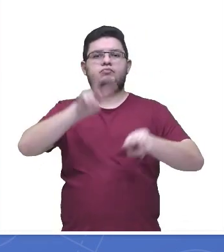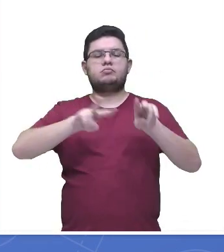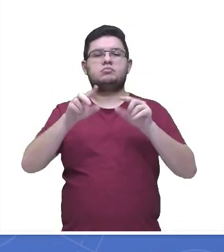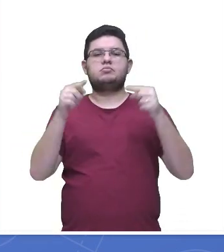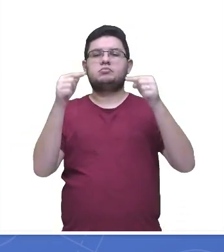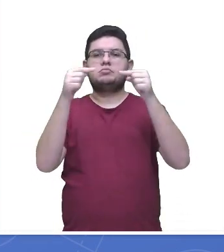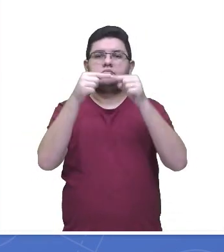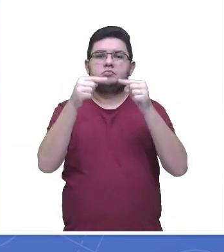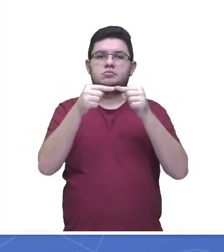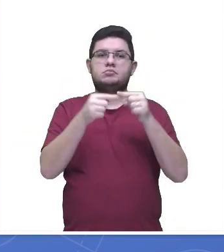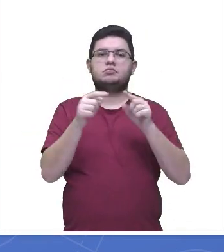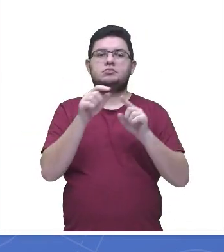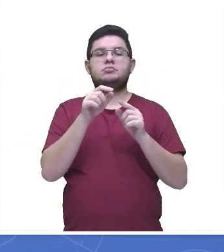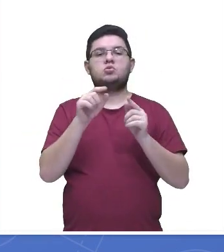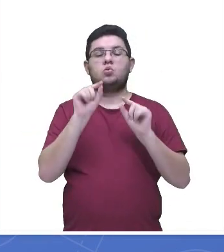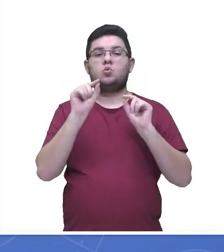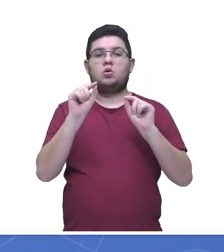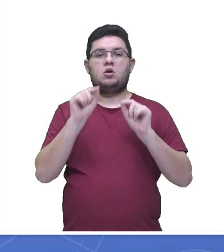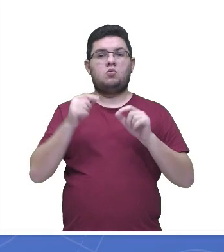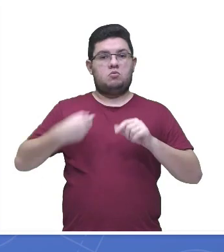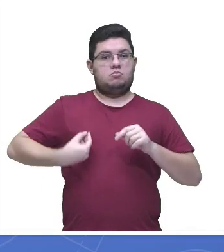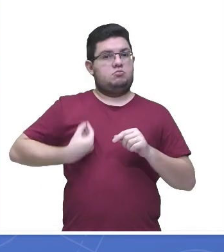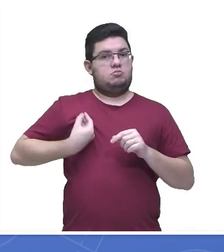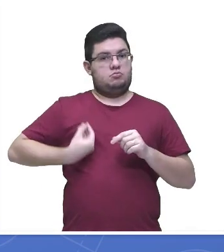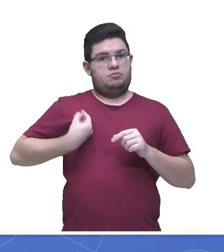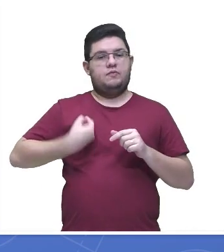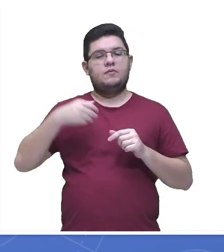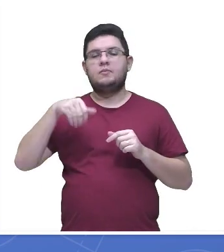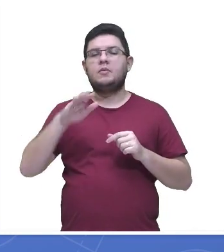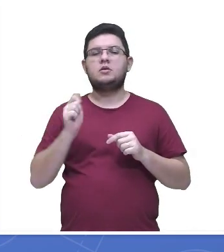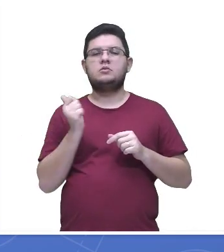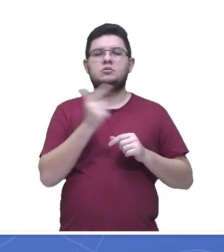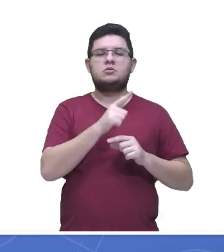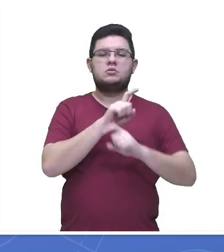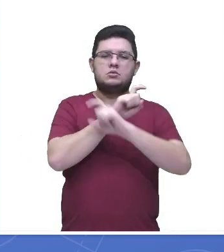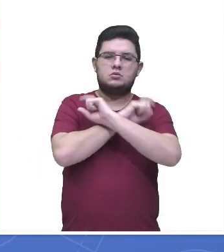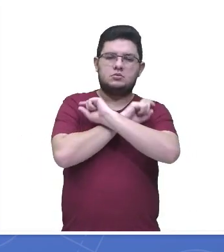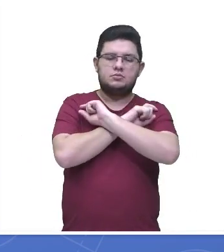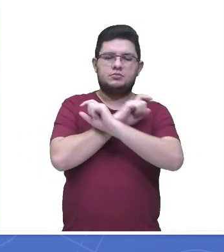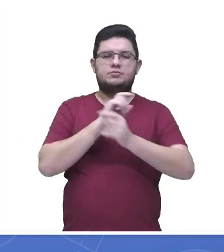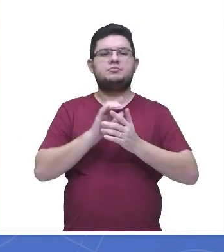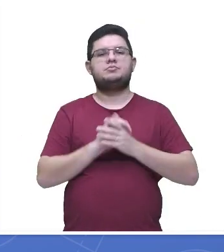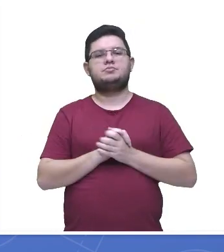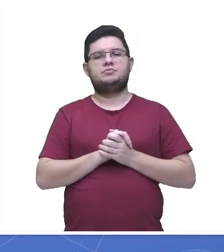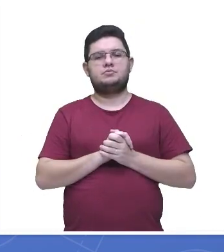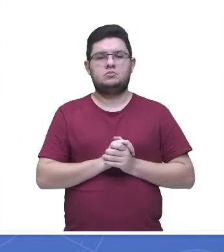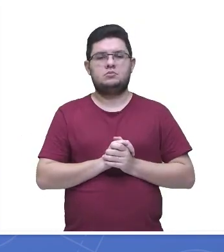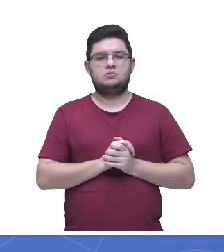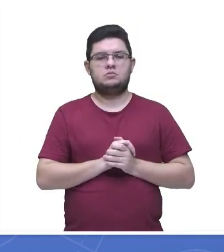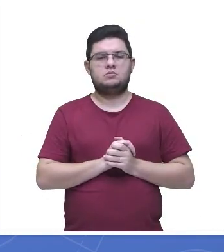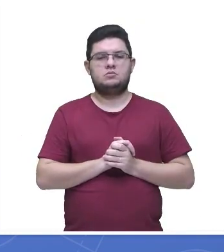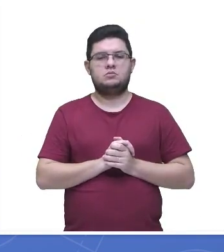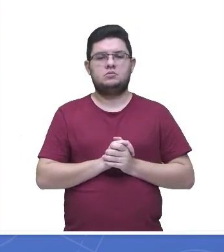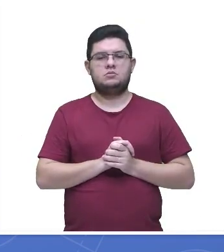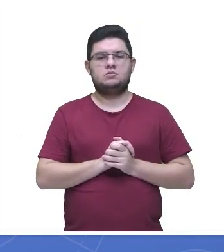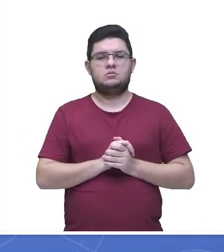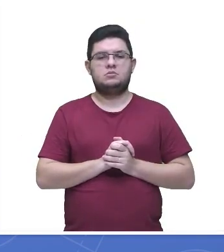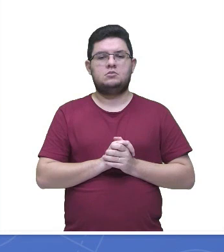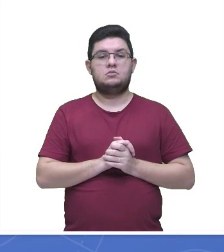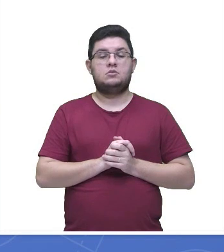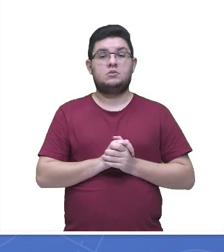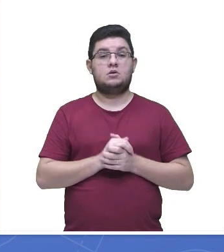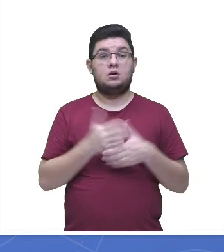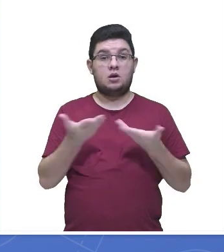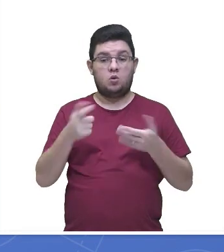falando das esculturas. Vamos continuando. Não deu, são